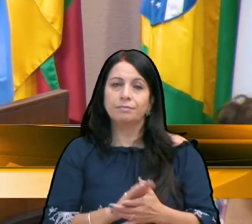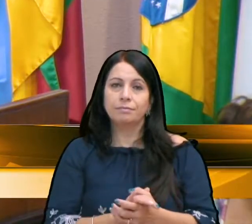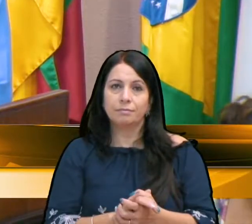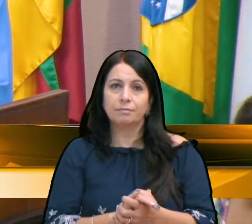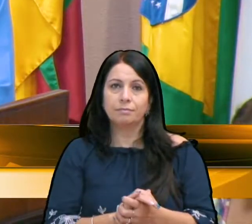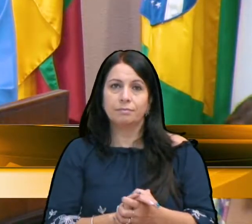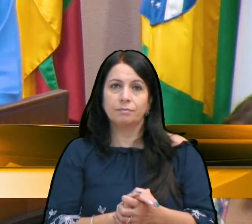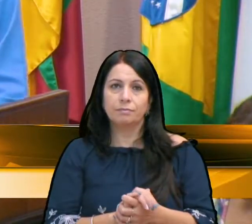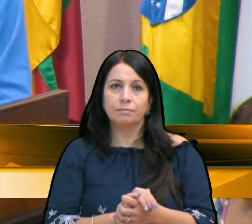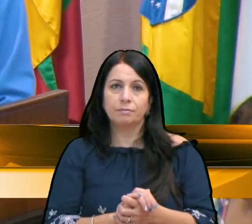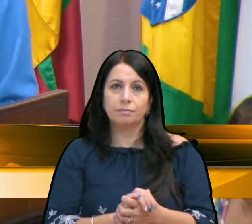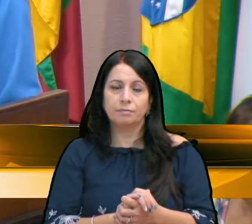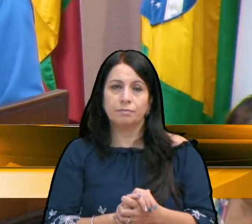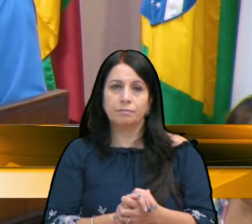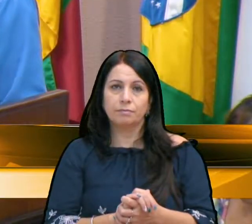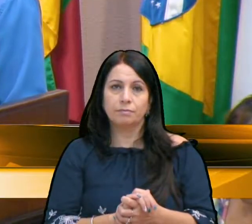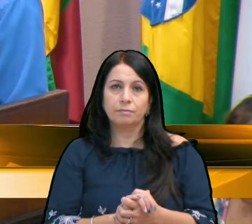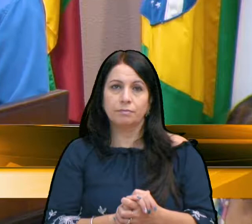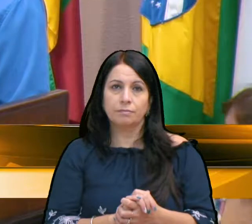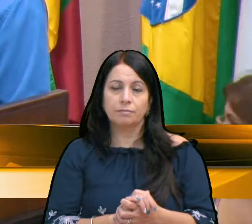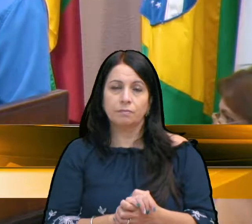que temos